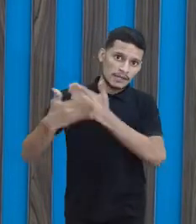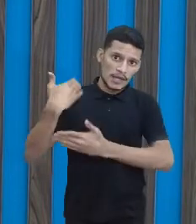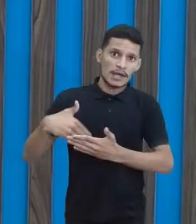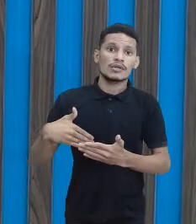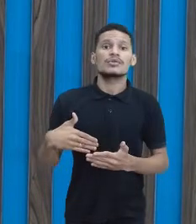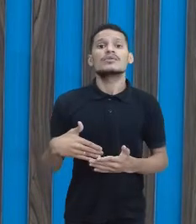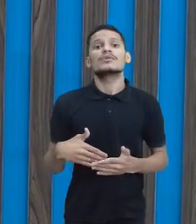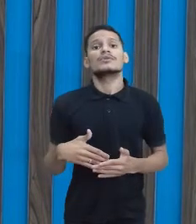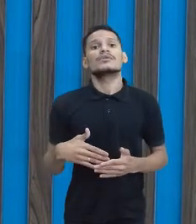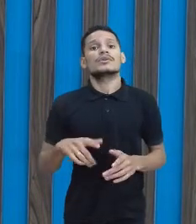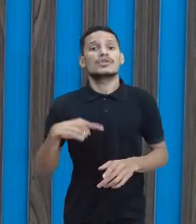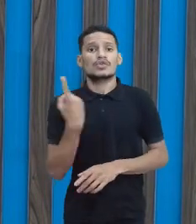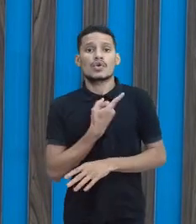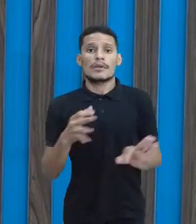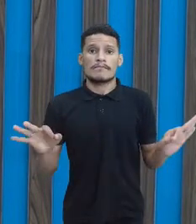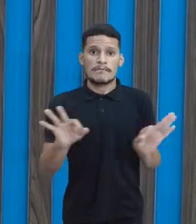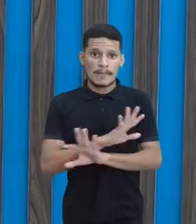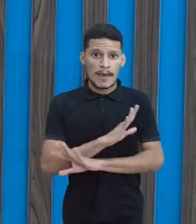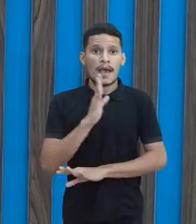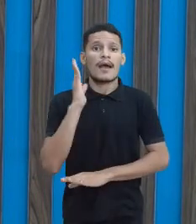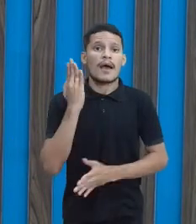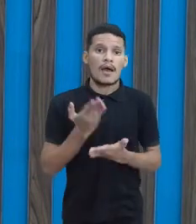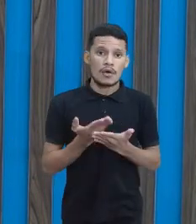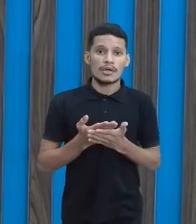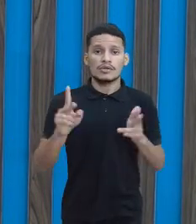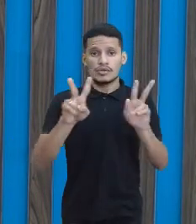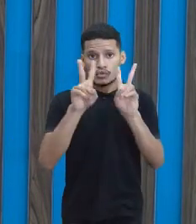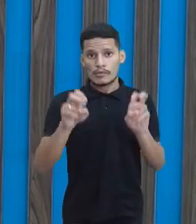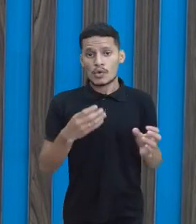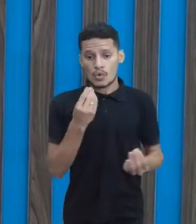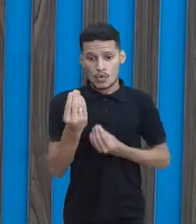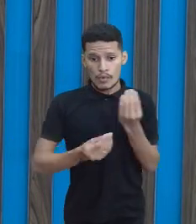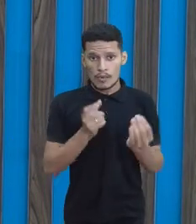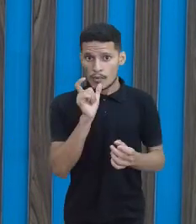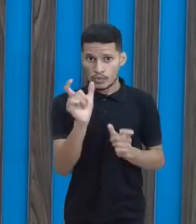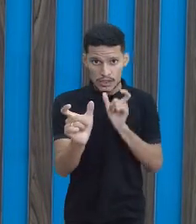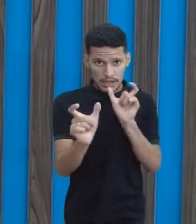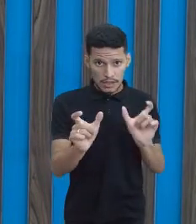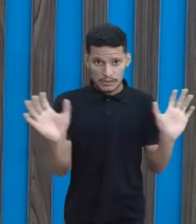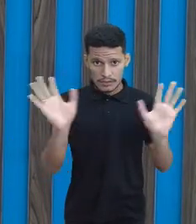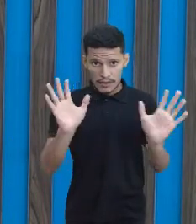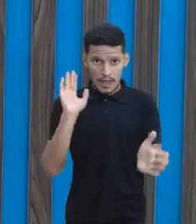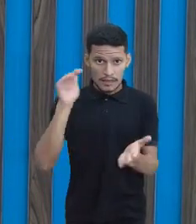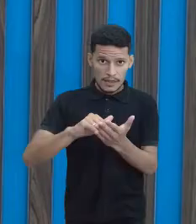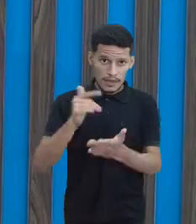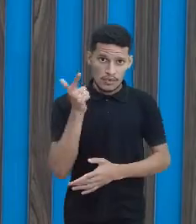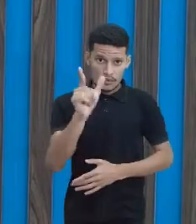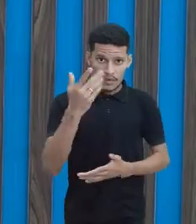passado, e ainda preparar uma aula especial sobre a pronúncia desse ED também, tá? Até a próxima.